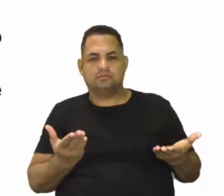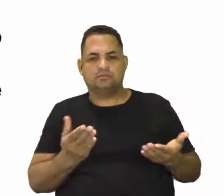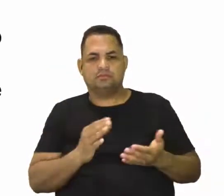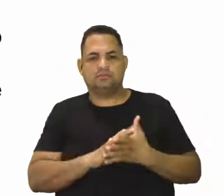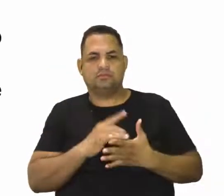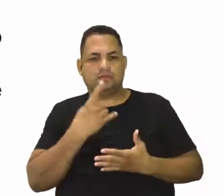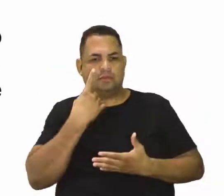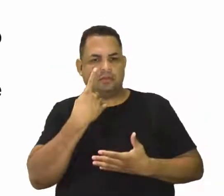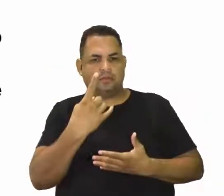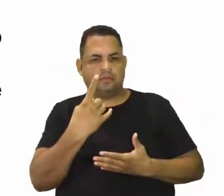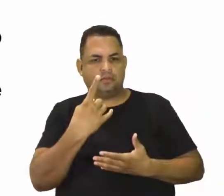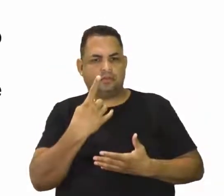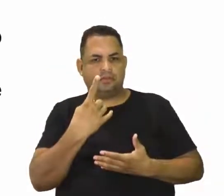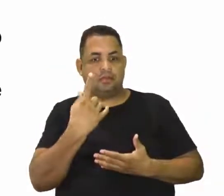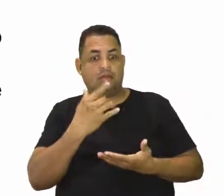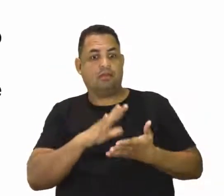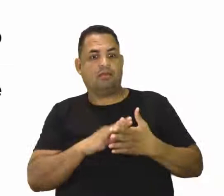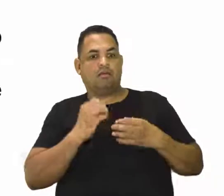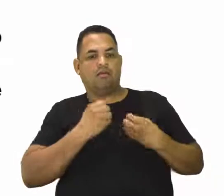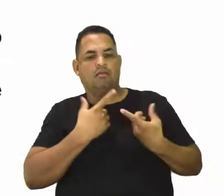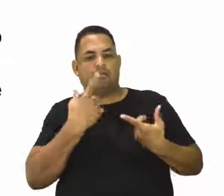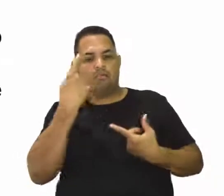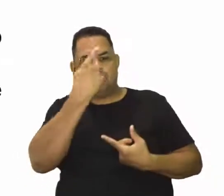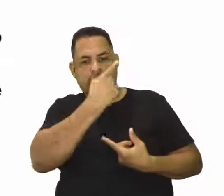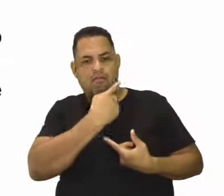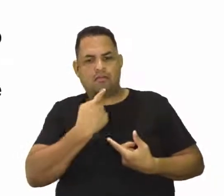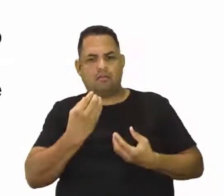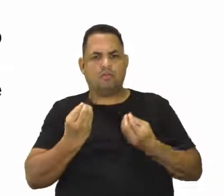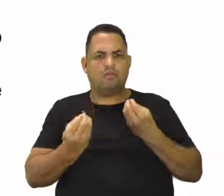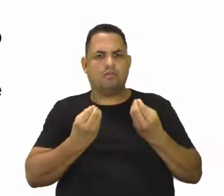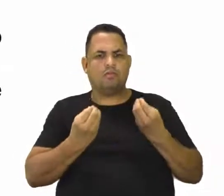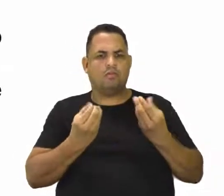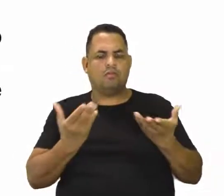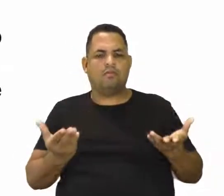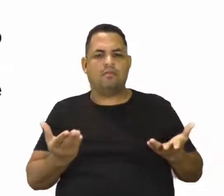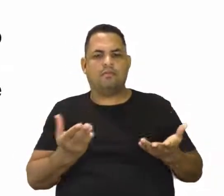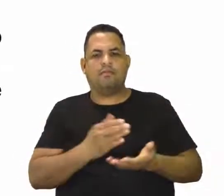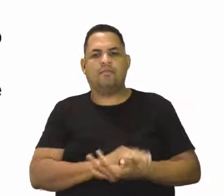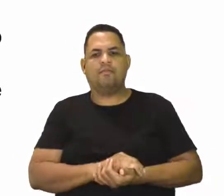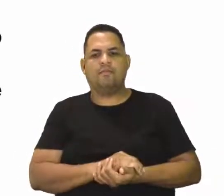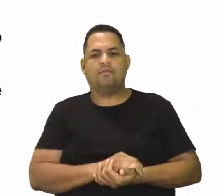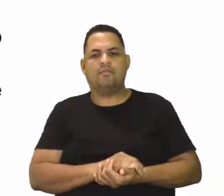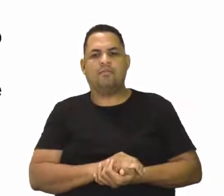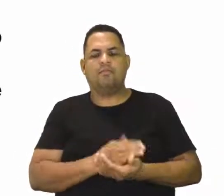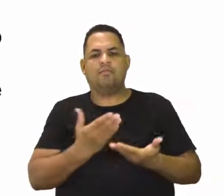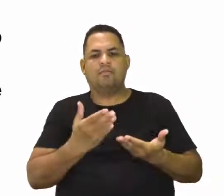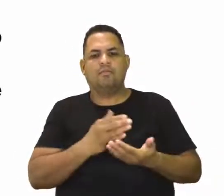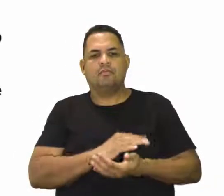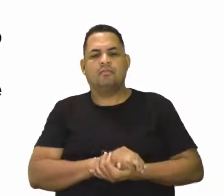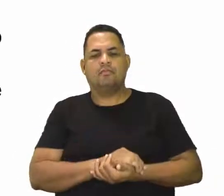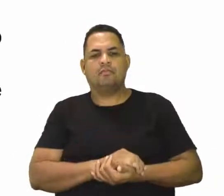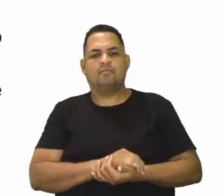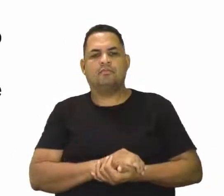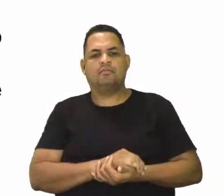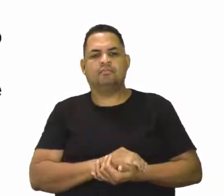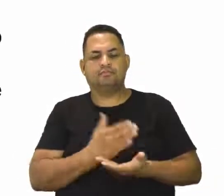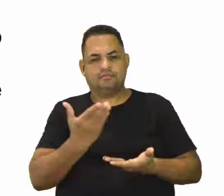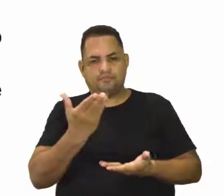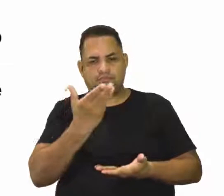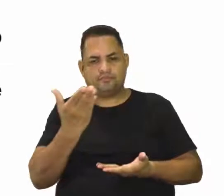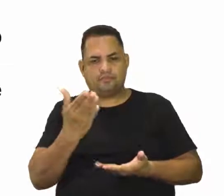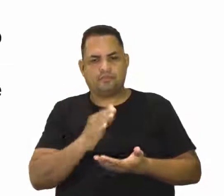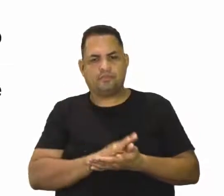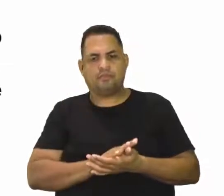veio os senhores a cara de espanto dele como é que é eu acho eu disse nesse